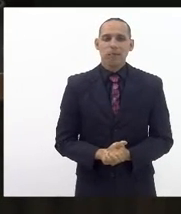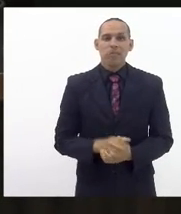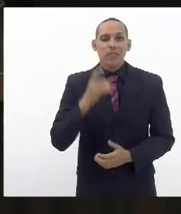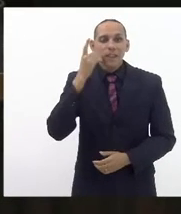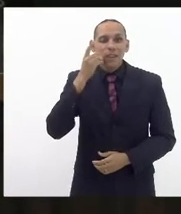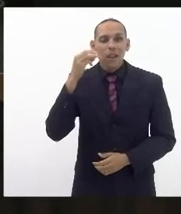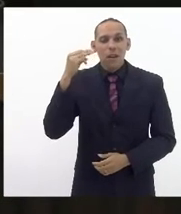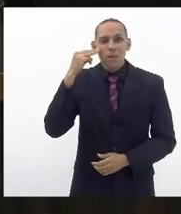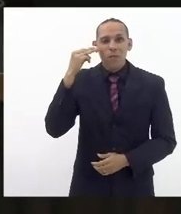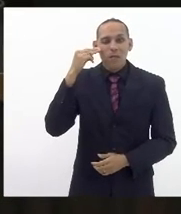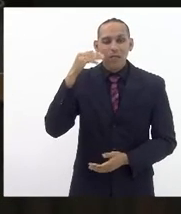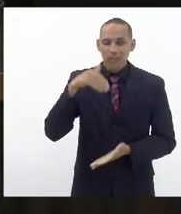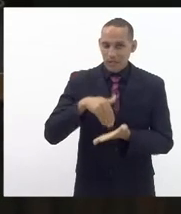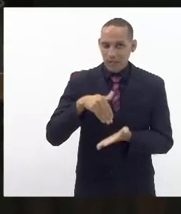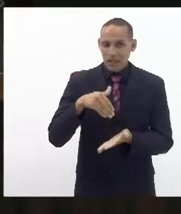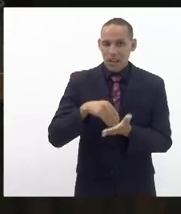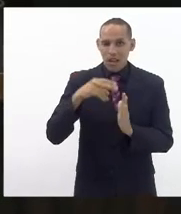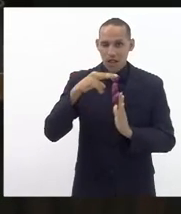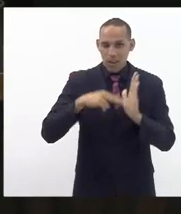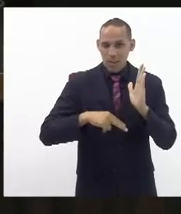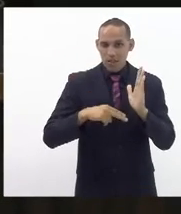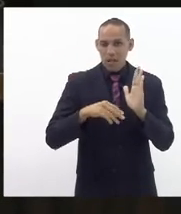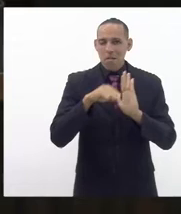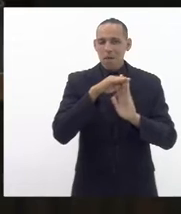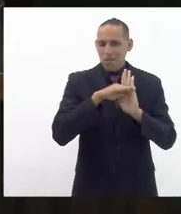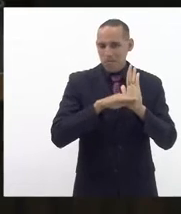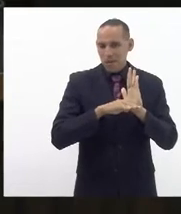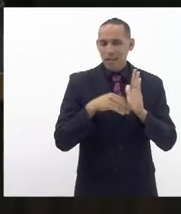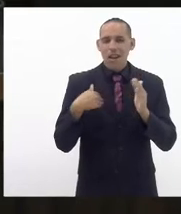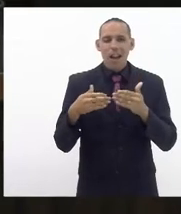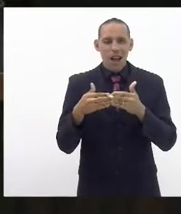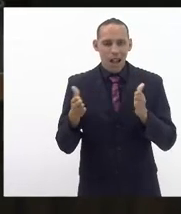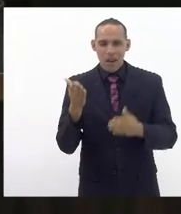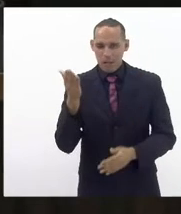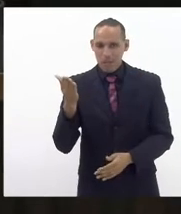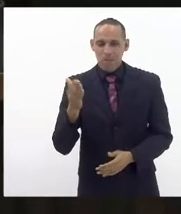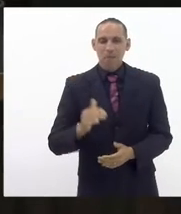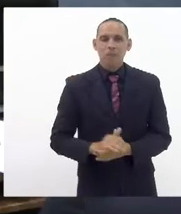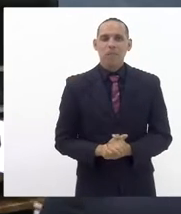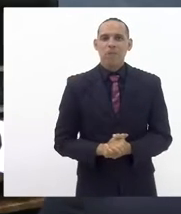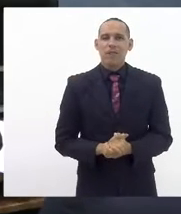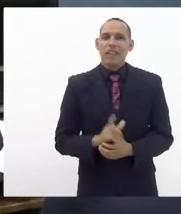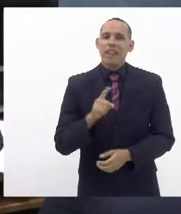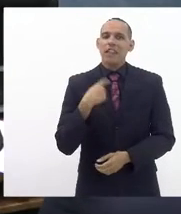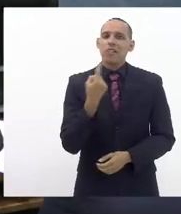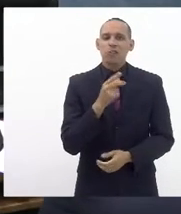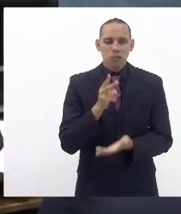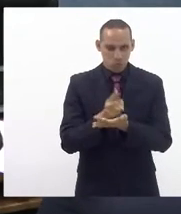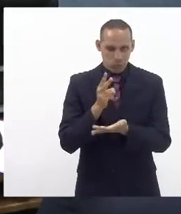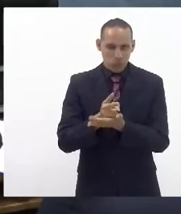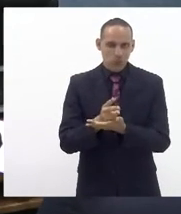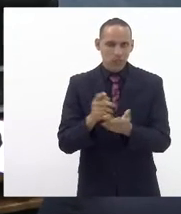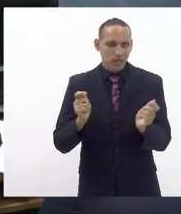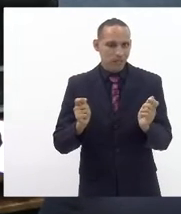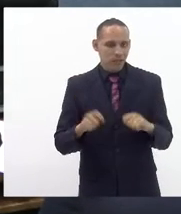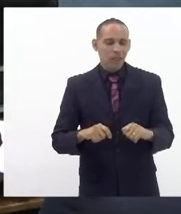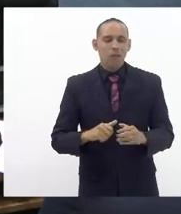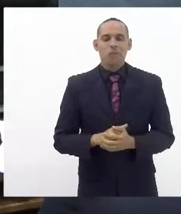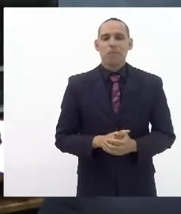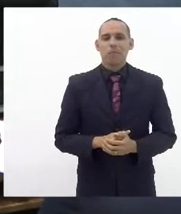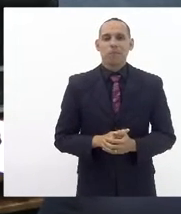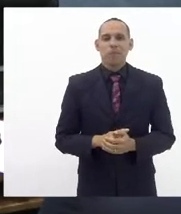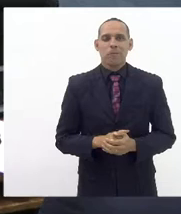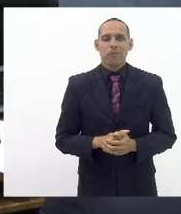Deputada Mônica, ao final da leitura da pauta aqui, eu abro para Vossa Excelência, para que a gente possa dar continuidade aqui à sessão.